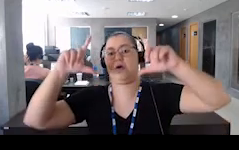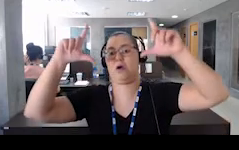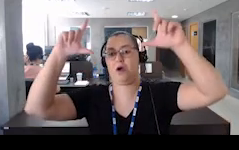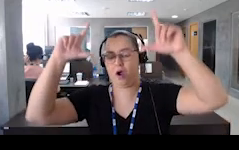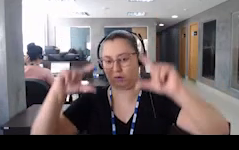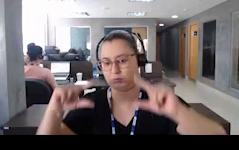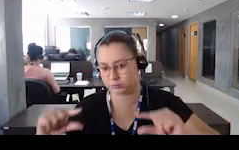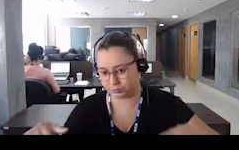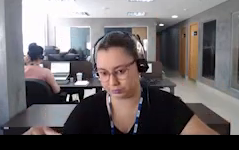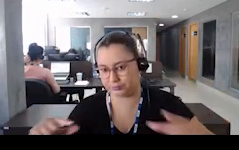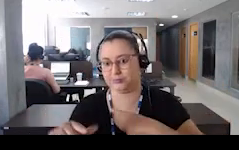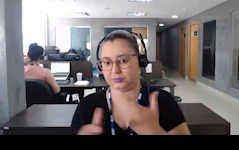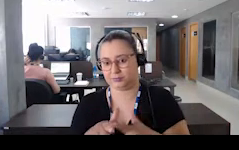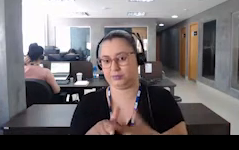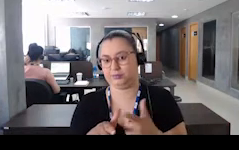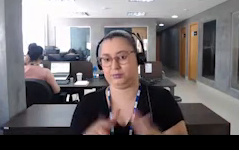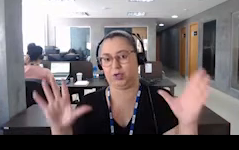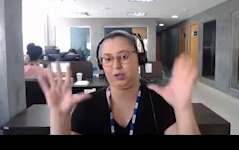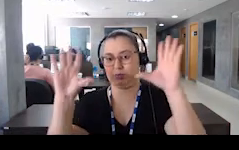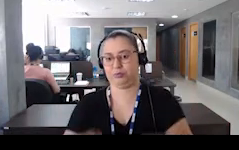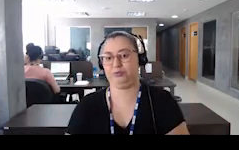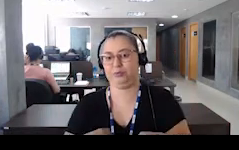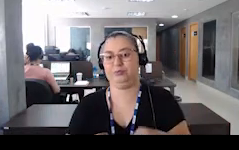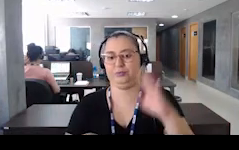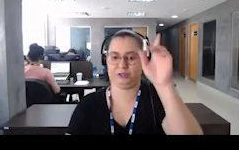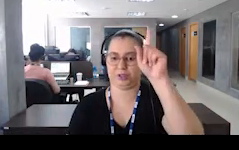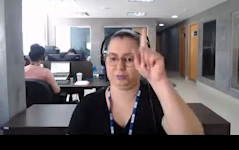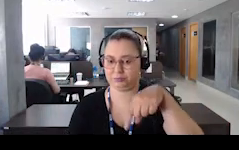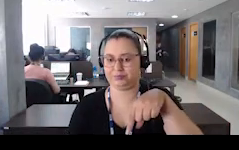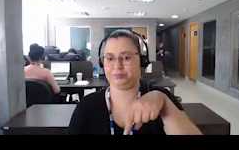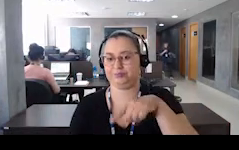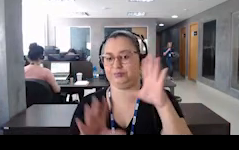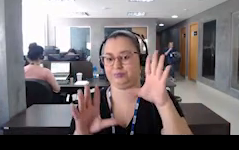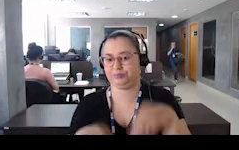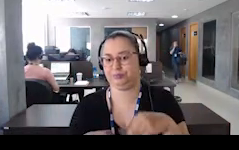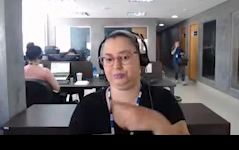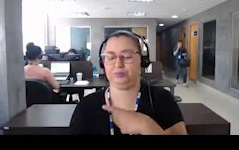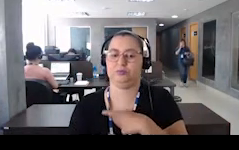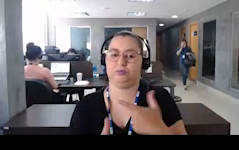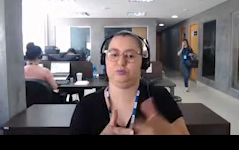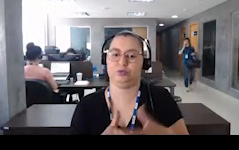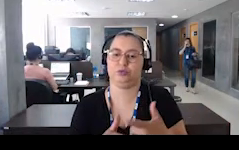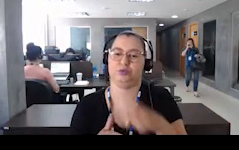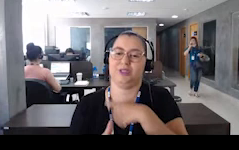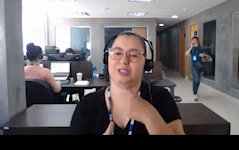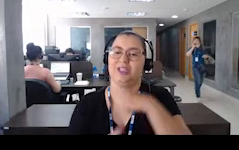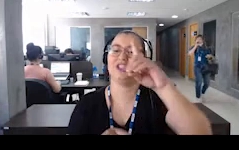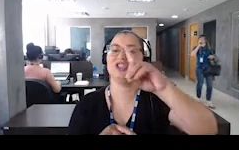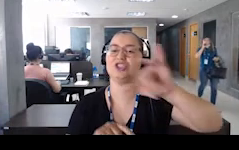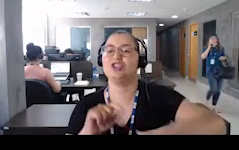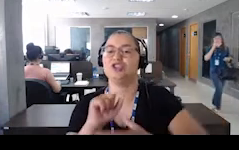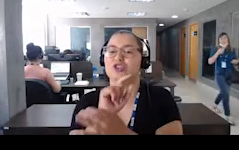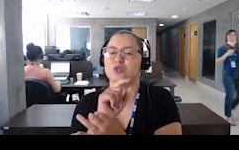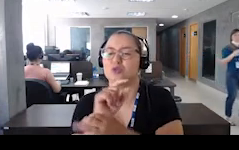atua, né, e impede que tenha problemas maiores lá, né, no circuito, tá bom? Então, a gente tem disjuntores aí